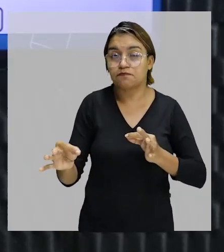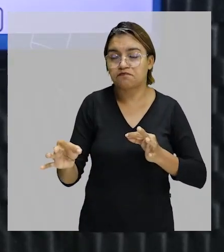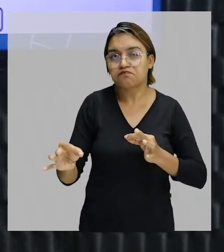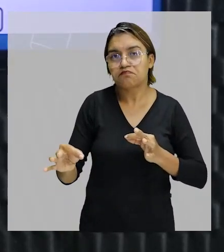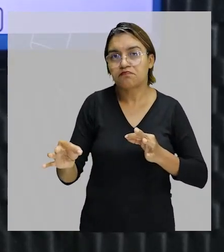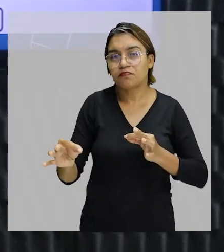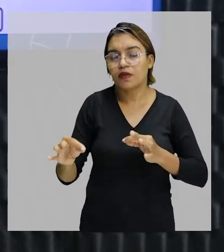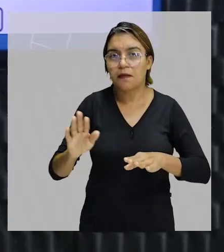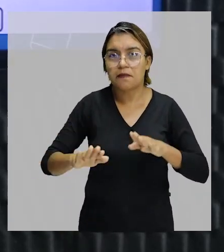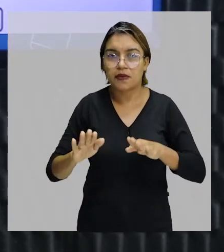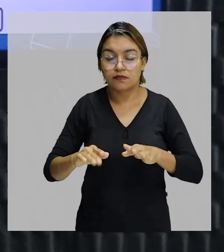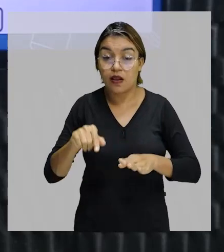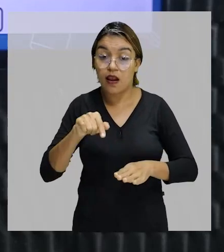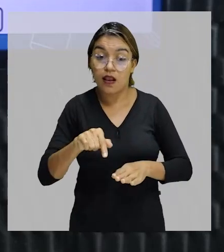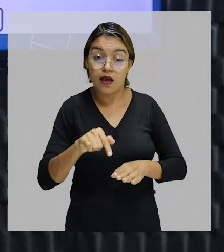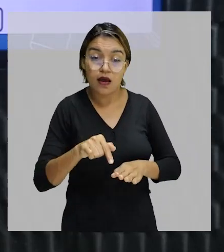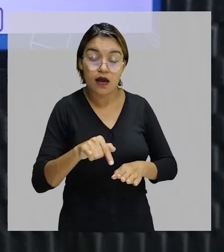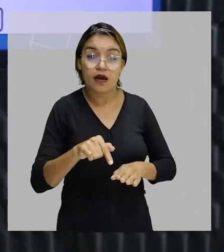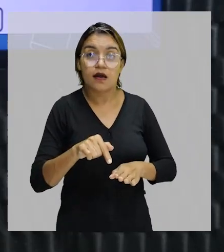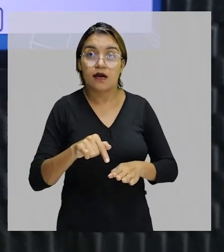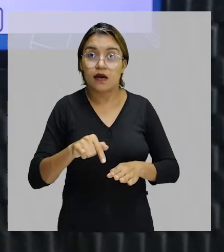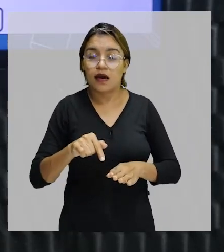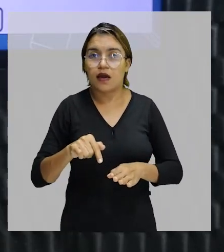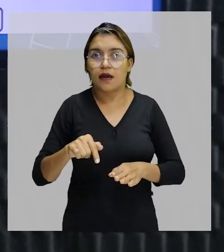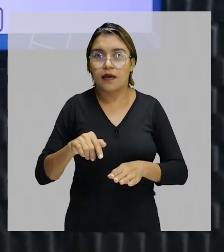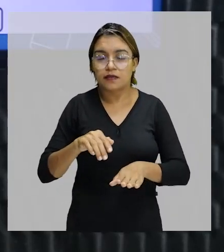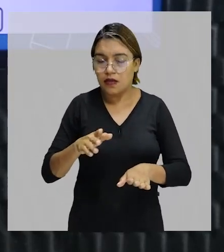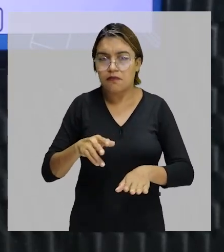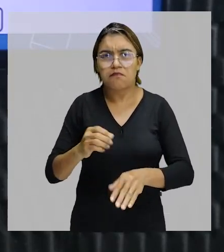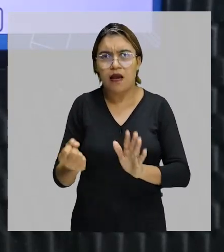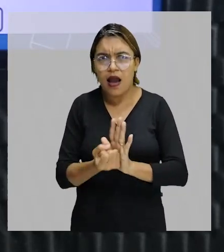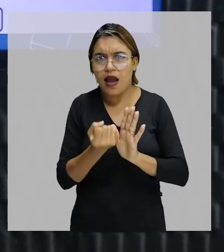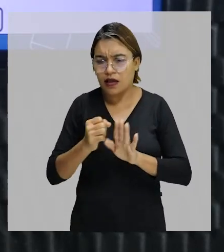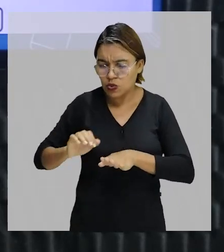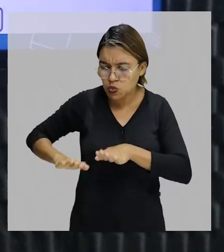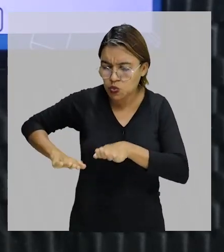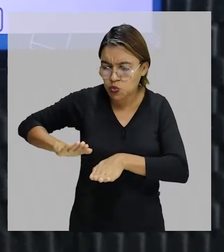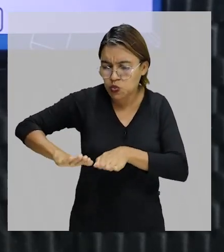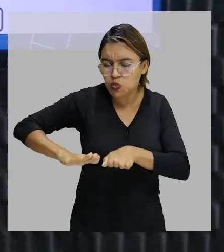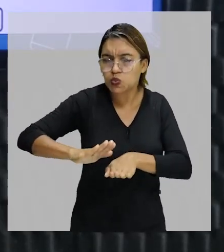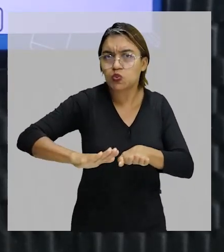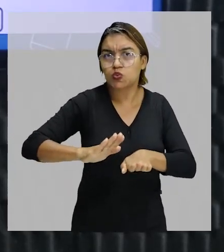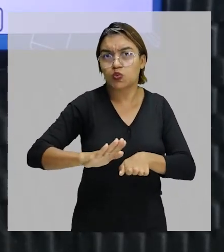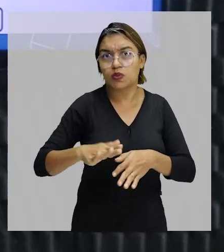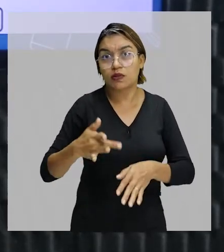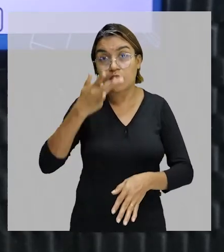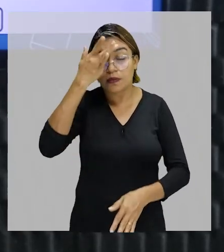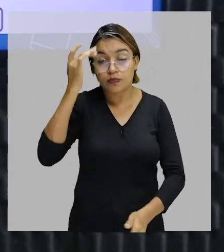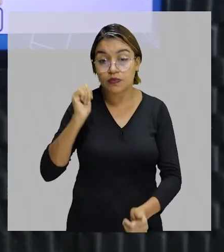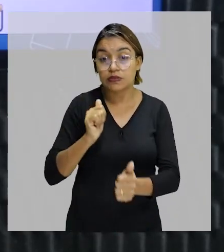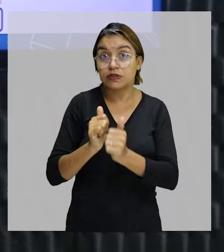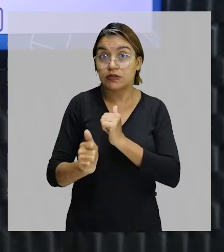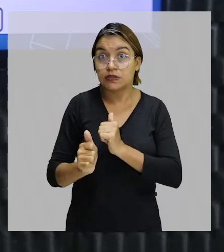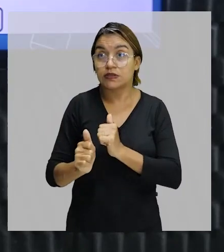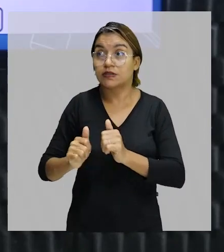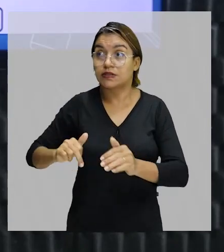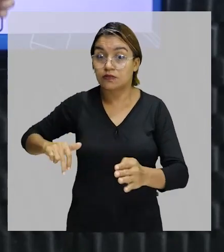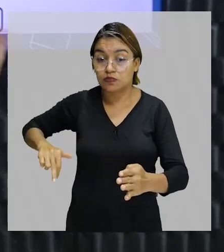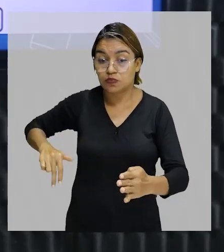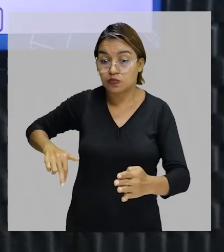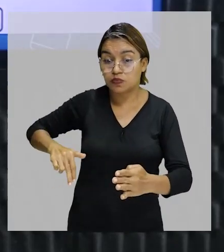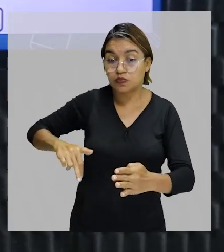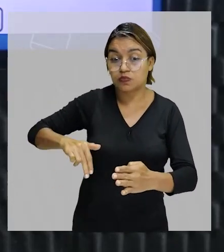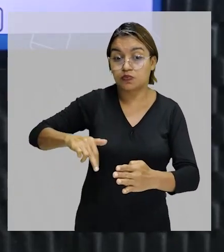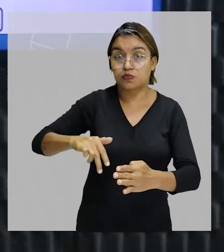tenha saltado, é a marca que ele deixou ali caminhando nessa caixa de areia. Então, os atletas, sabendo disso, eles saem lateralmente